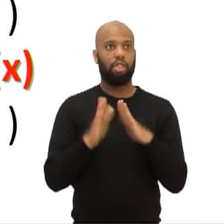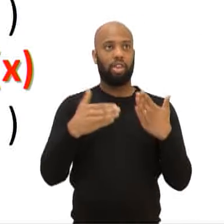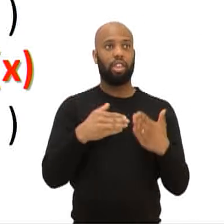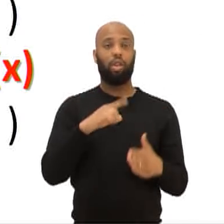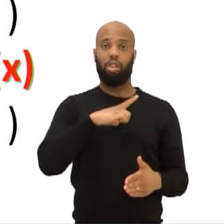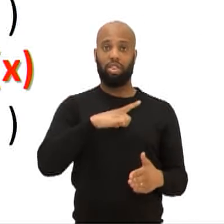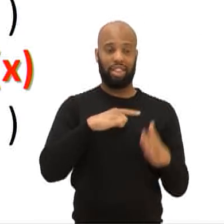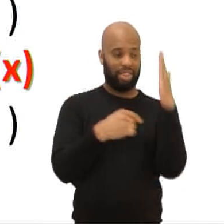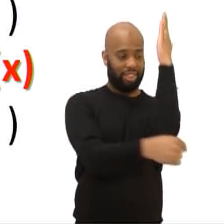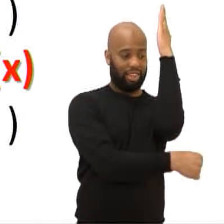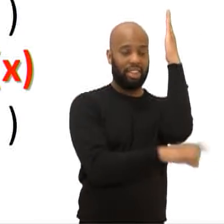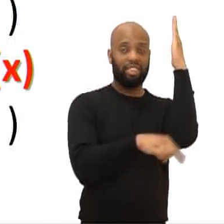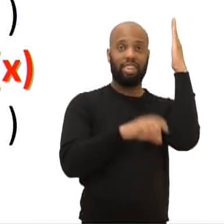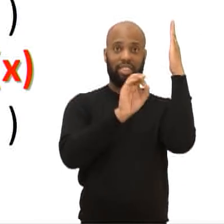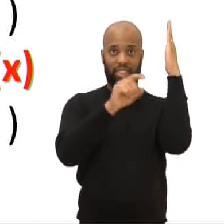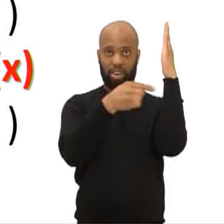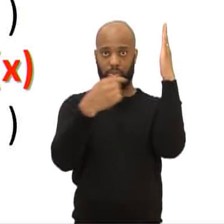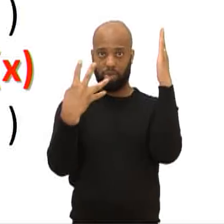menos 4,